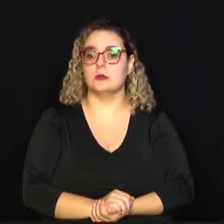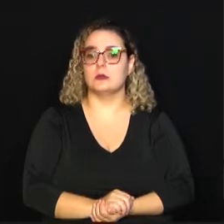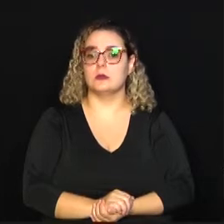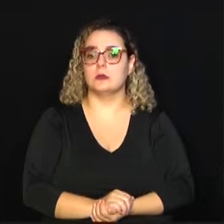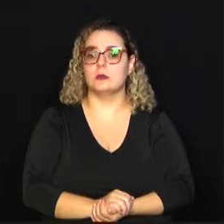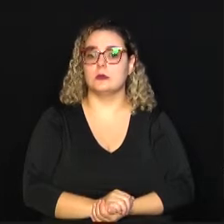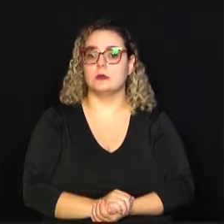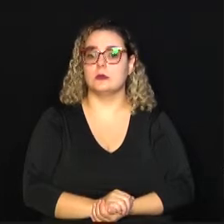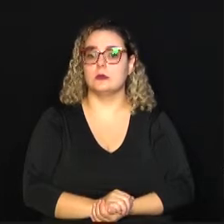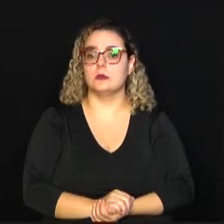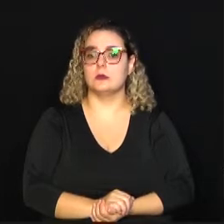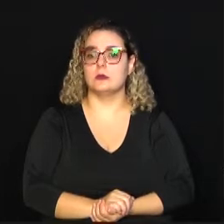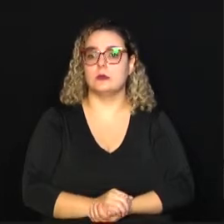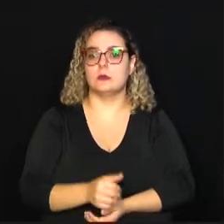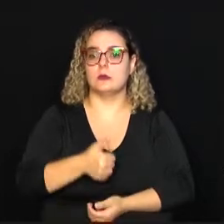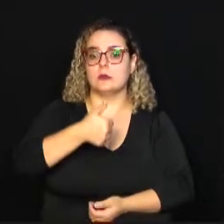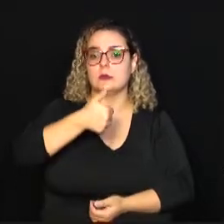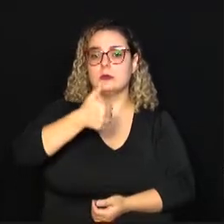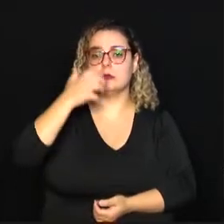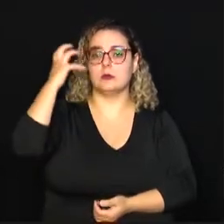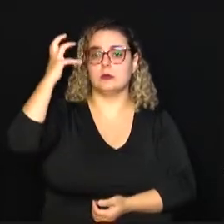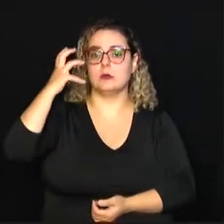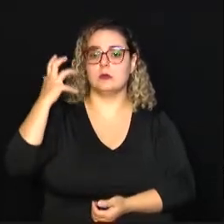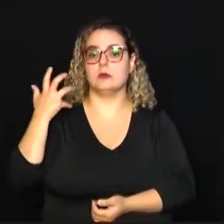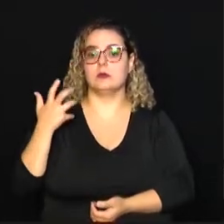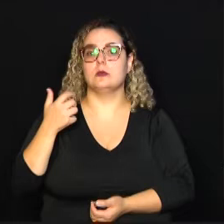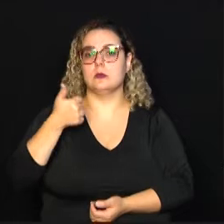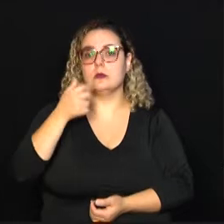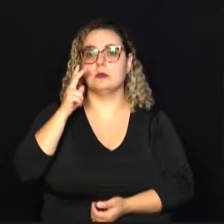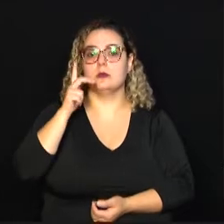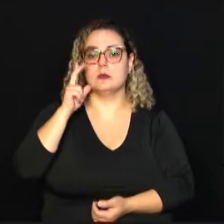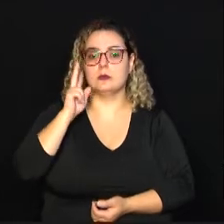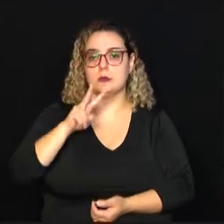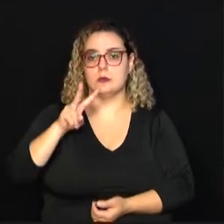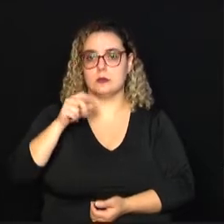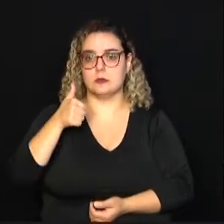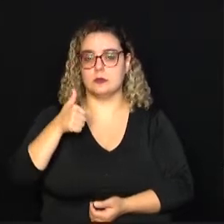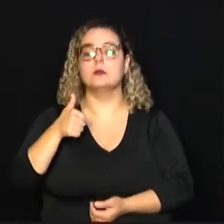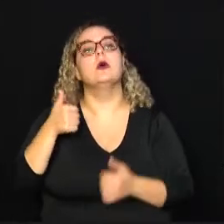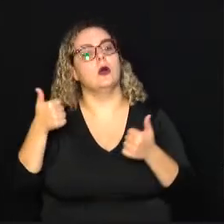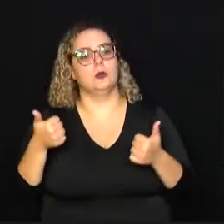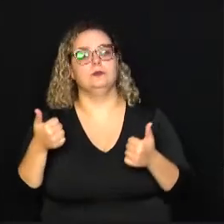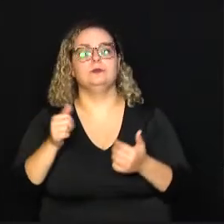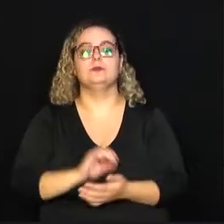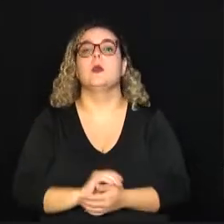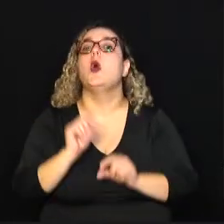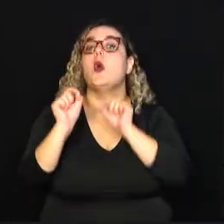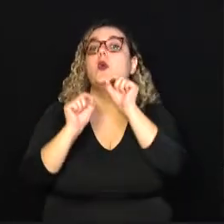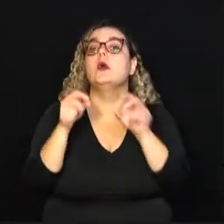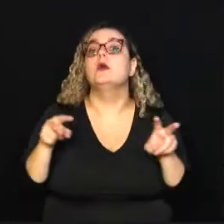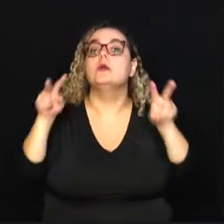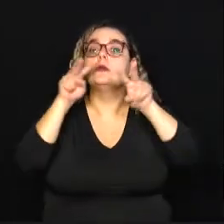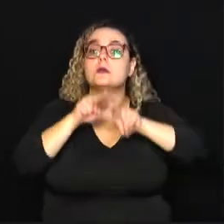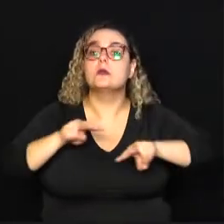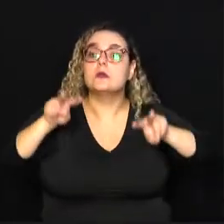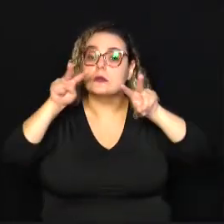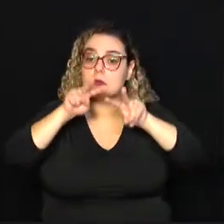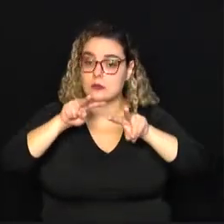Guida, dá um joinha para mim que eu consegui abrir você aqui. Tá dando para ver, né? Beleza. Então, pessoal, o que nós estamos vendo aqui? Aqui nós estamos